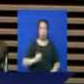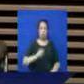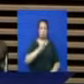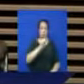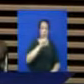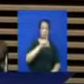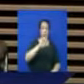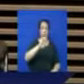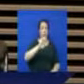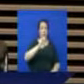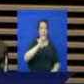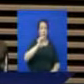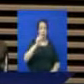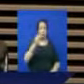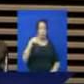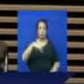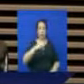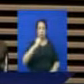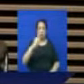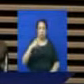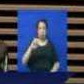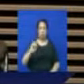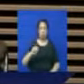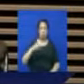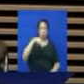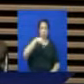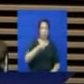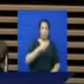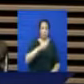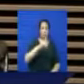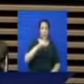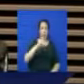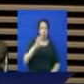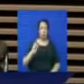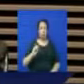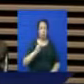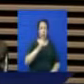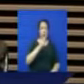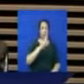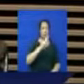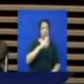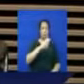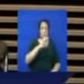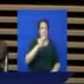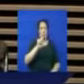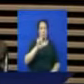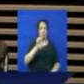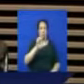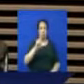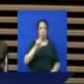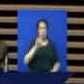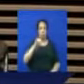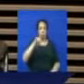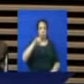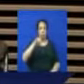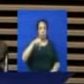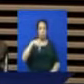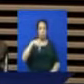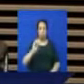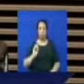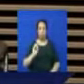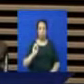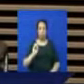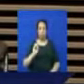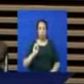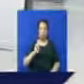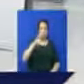Margot Copelo, Arcelino Copelo, Fernanda Medeiros, Felipe Medeiros.